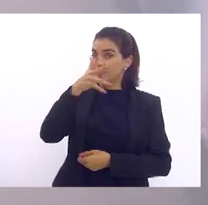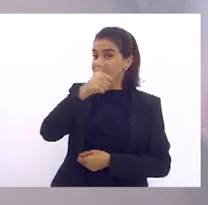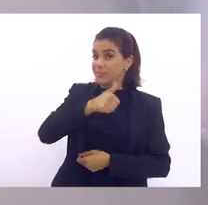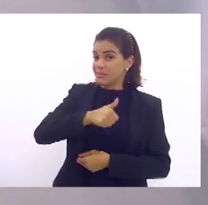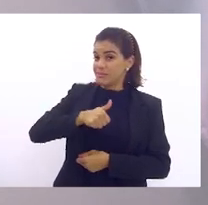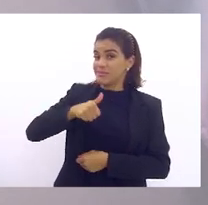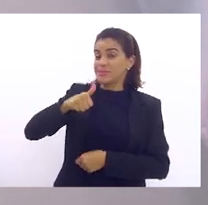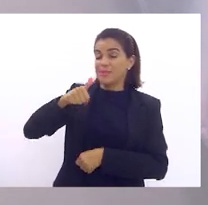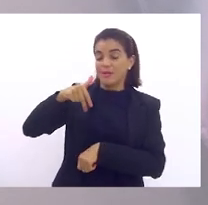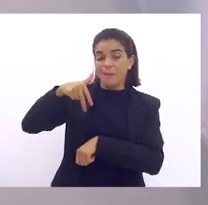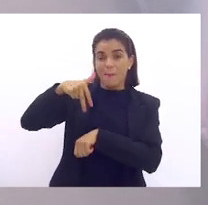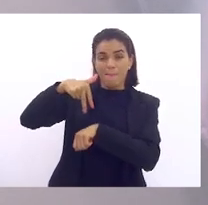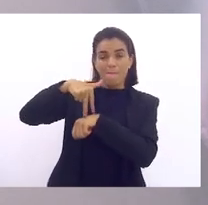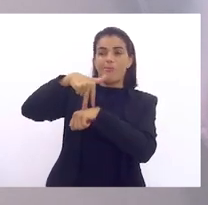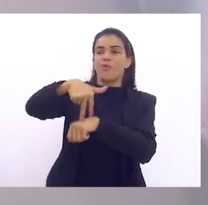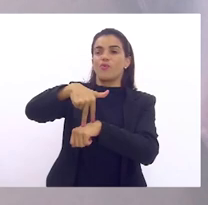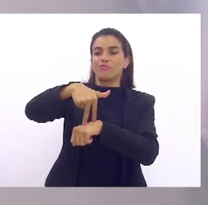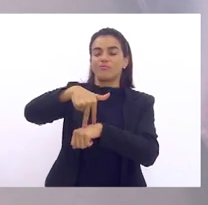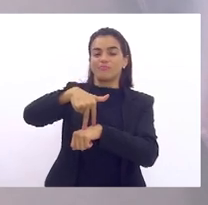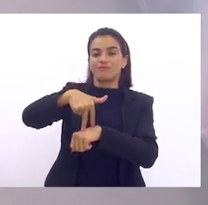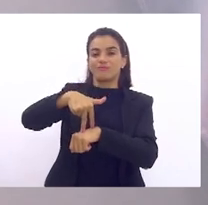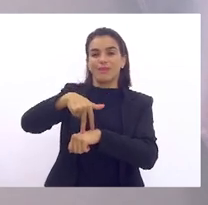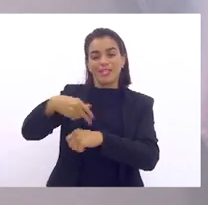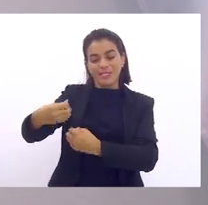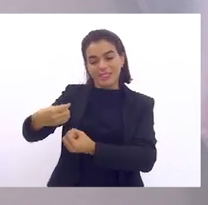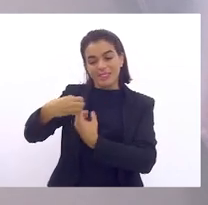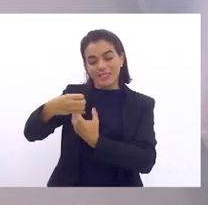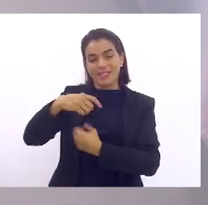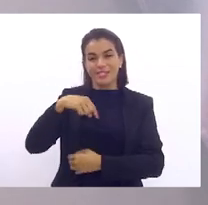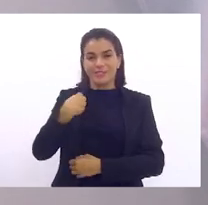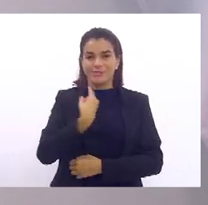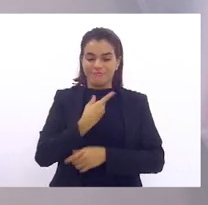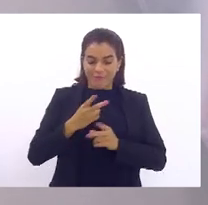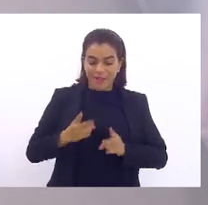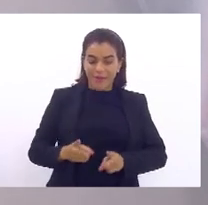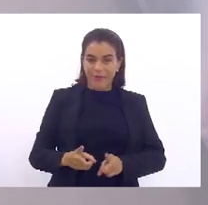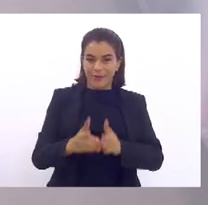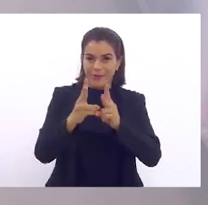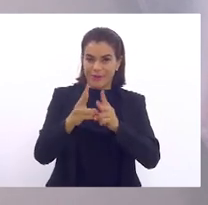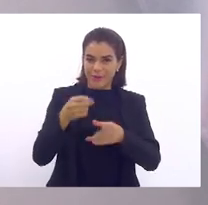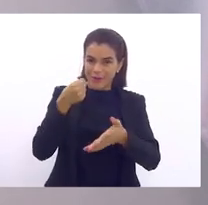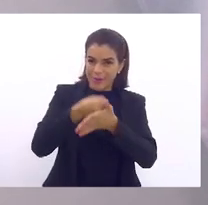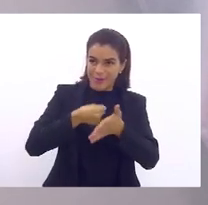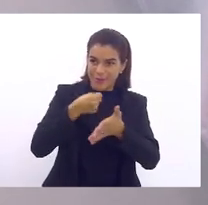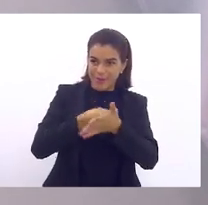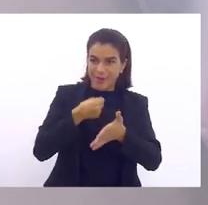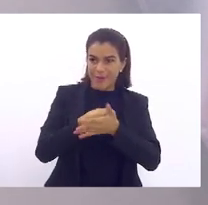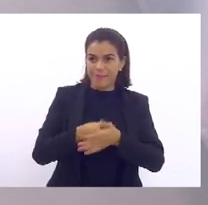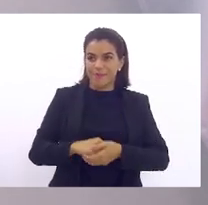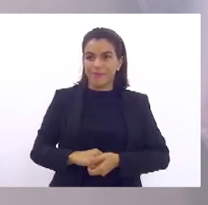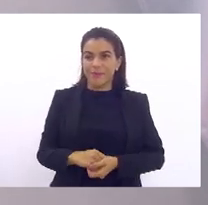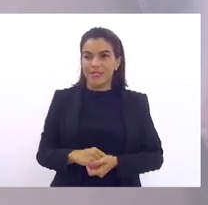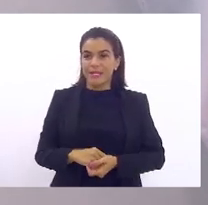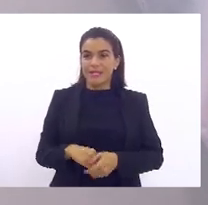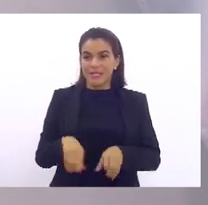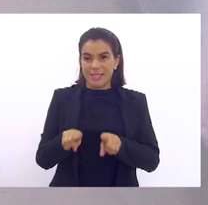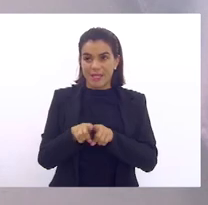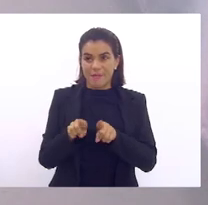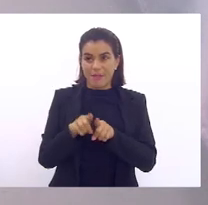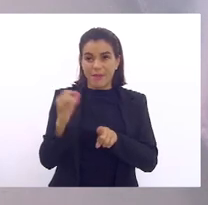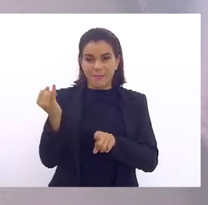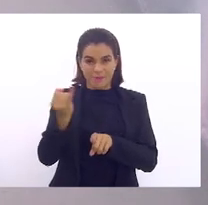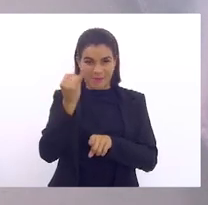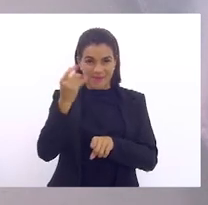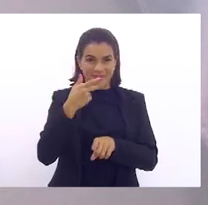sobrevivente que nos inspira a continuar na luta e aí a gente agradece muito e muito importante você falar da